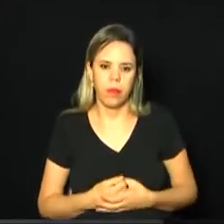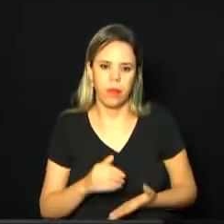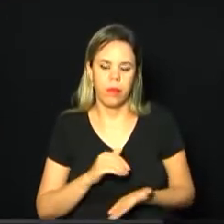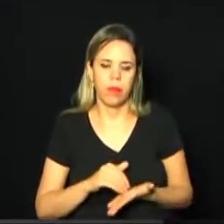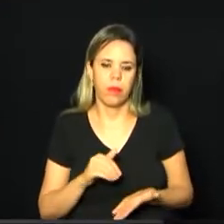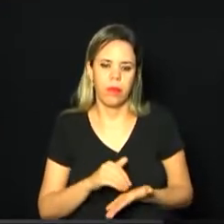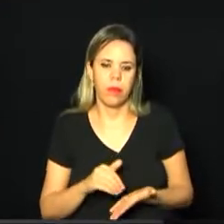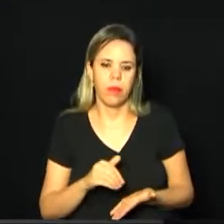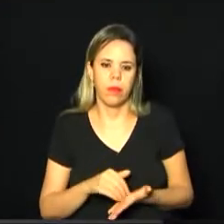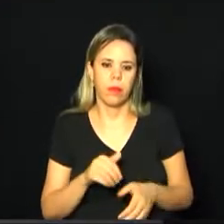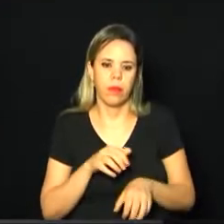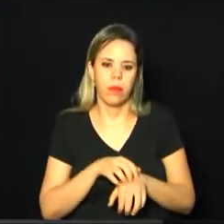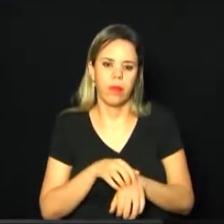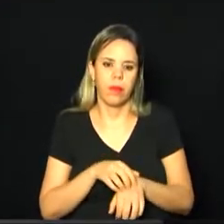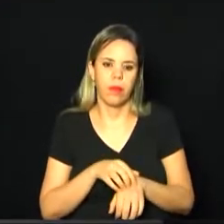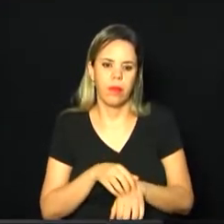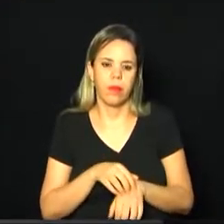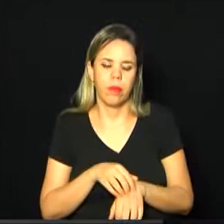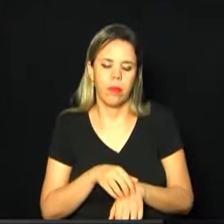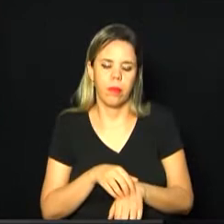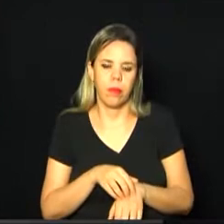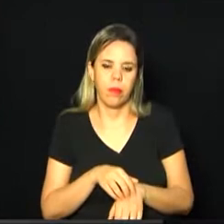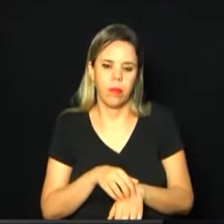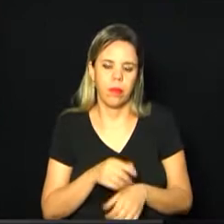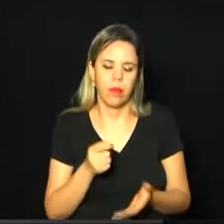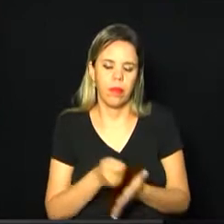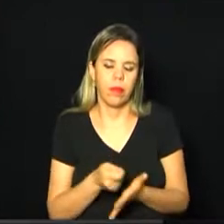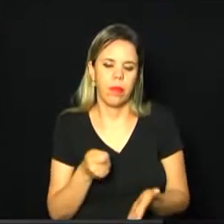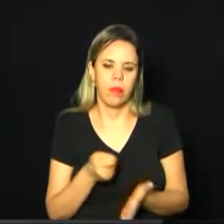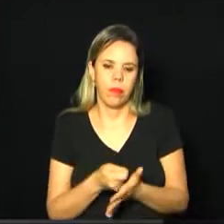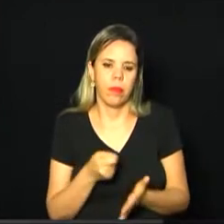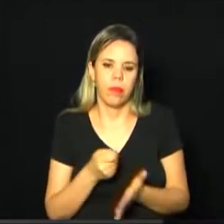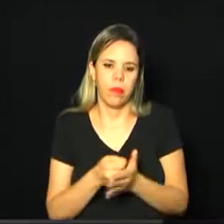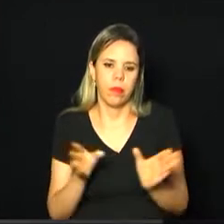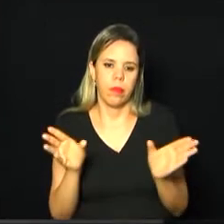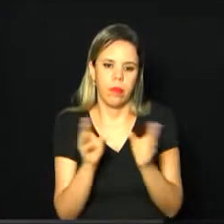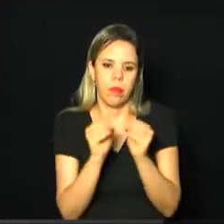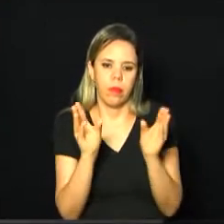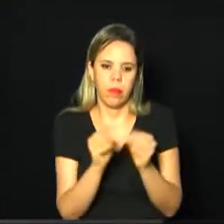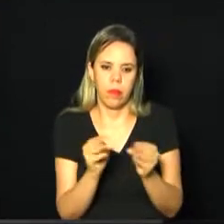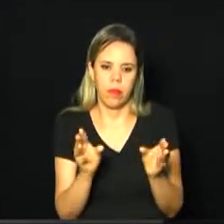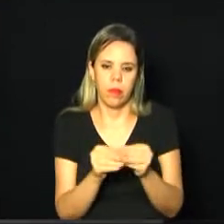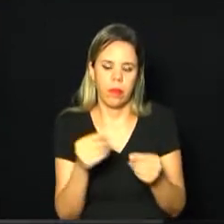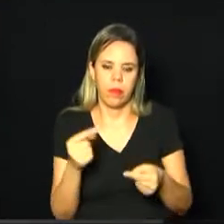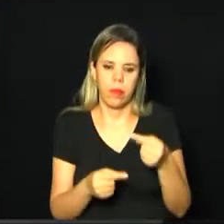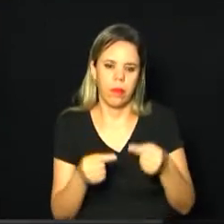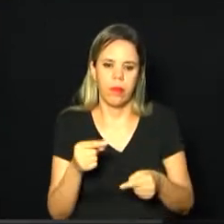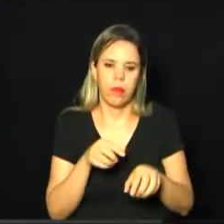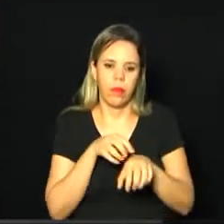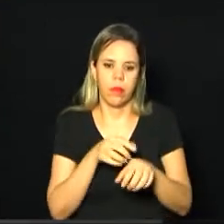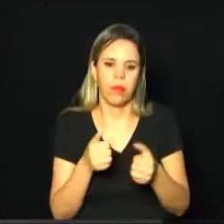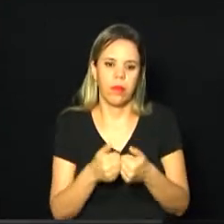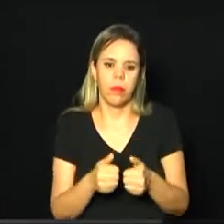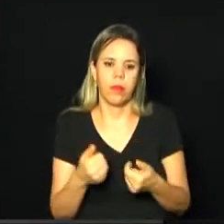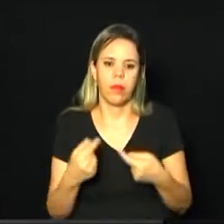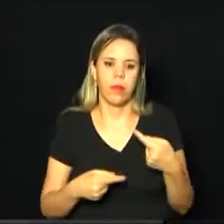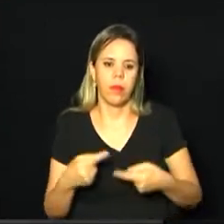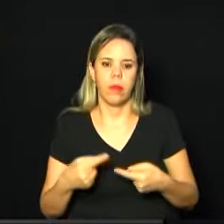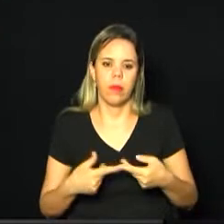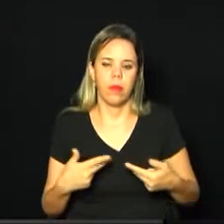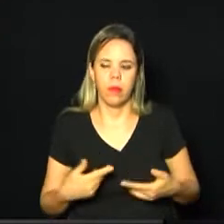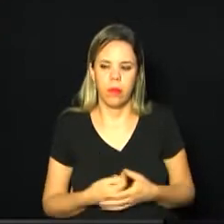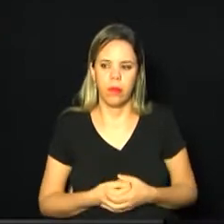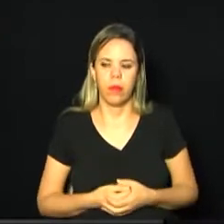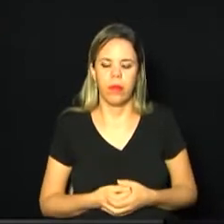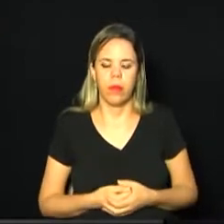Secretaria de transportes é com obrigação de definir as políticas e transporte discutir as questões